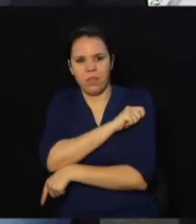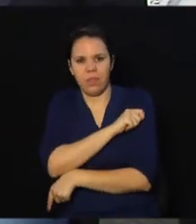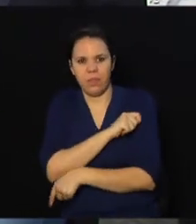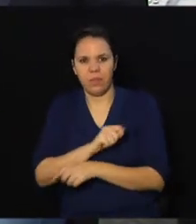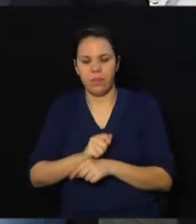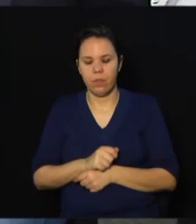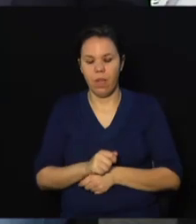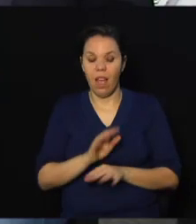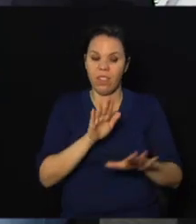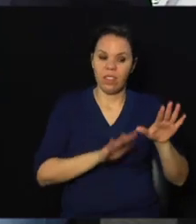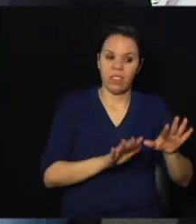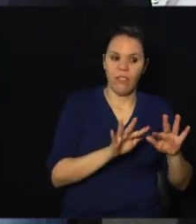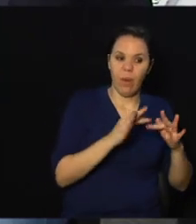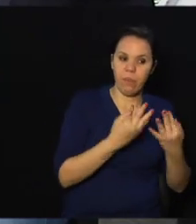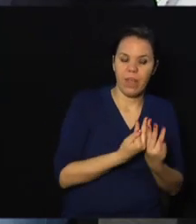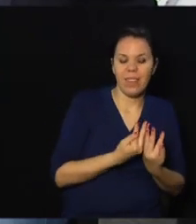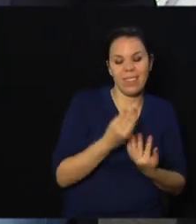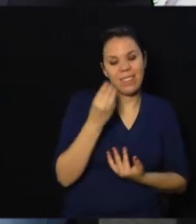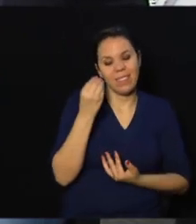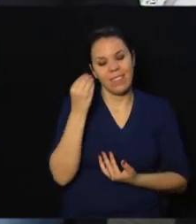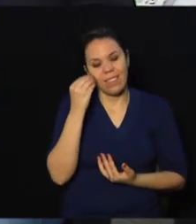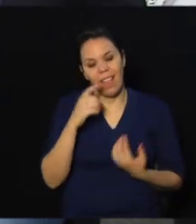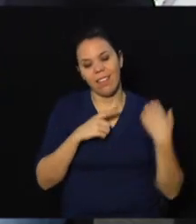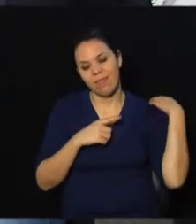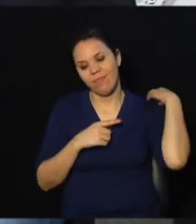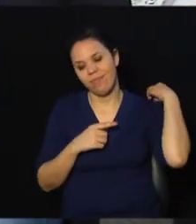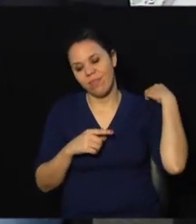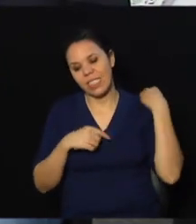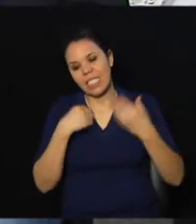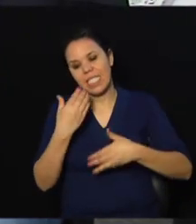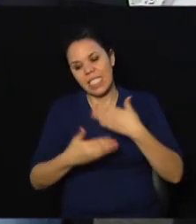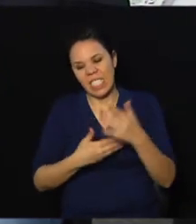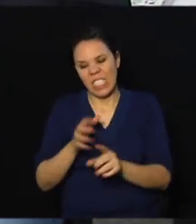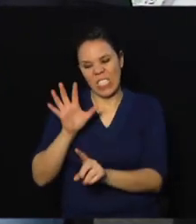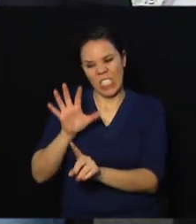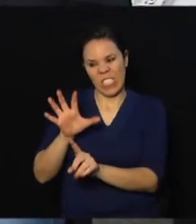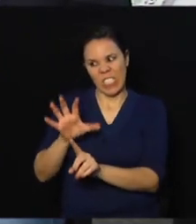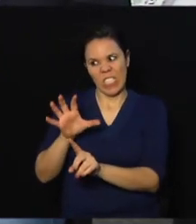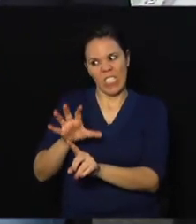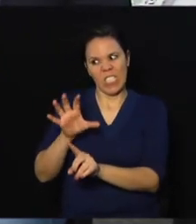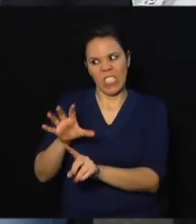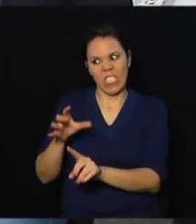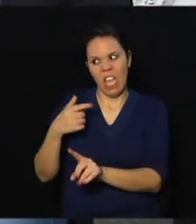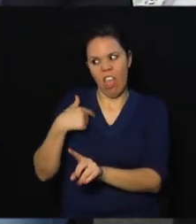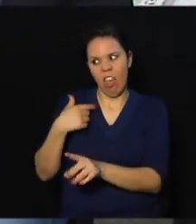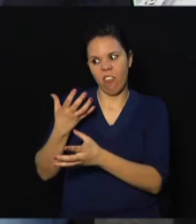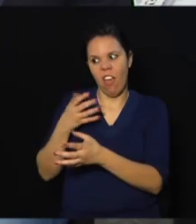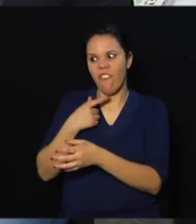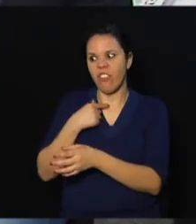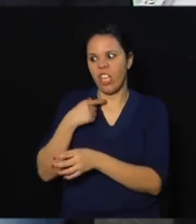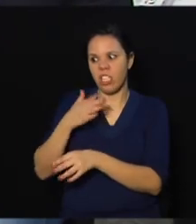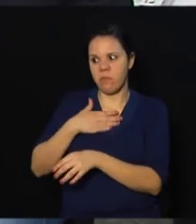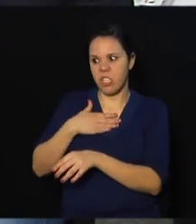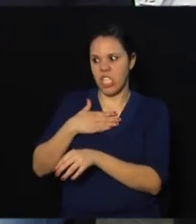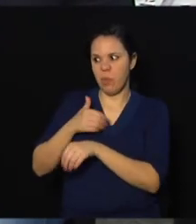a família geralmente ela tem uma tendência de empurrar esse estudante para uma profissão que vai gerar muito retorno financeiro.